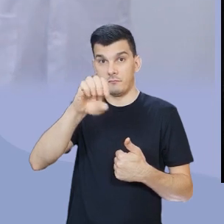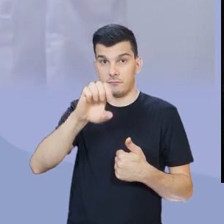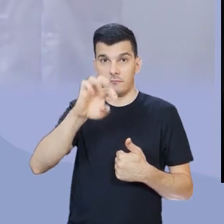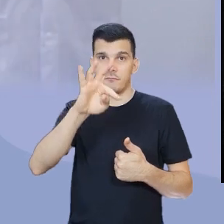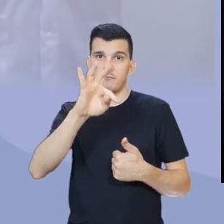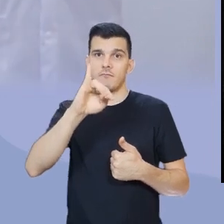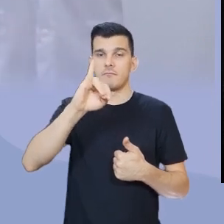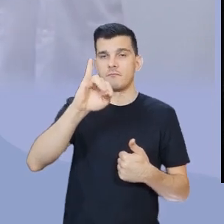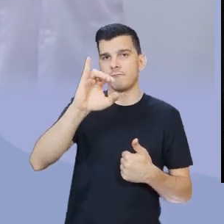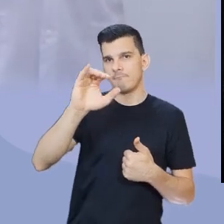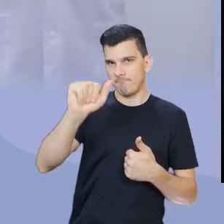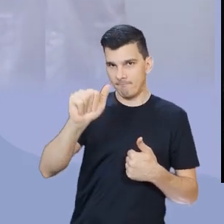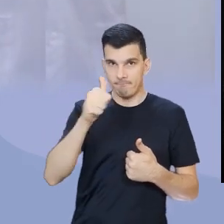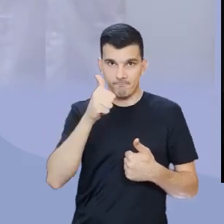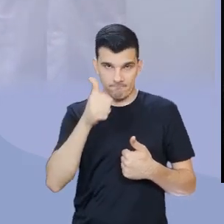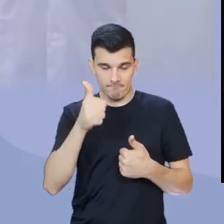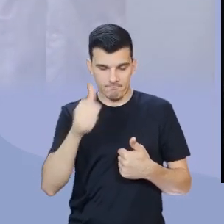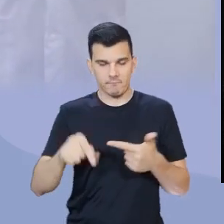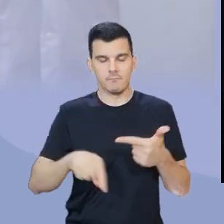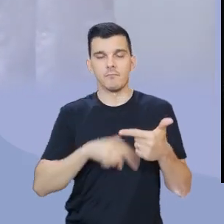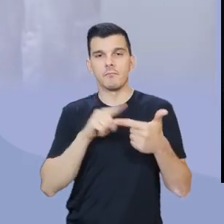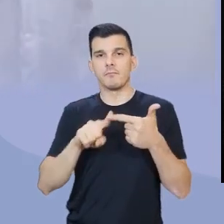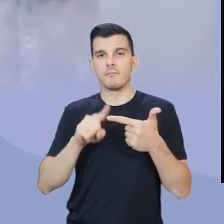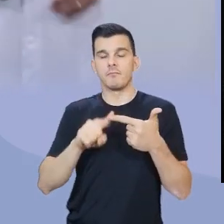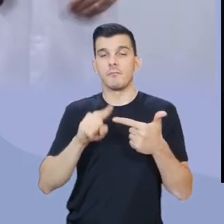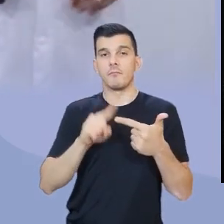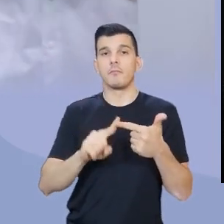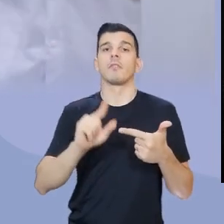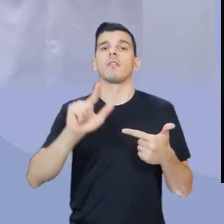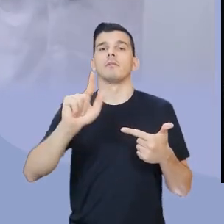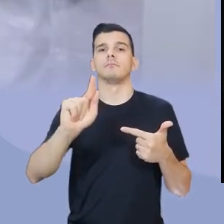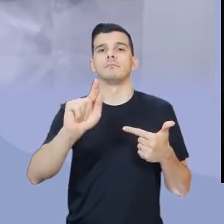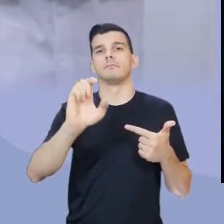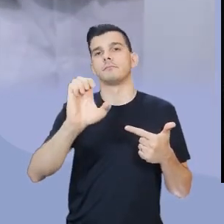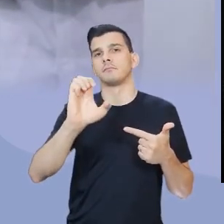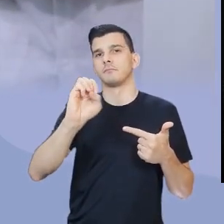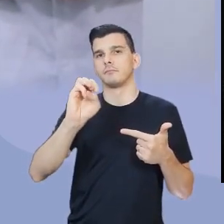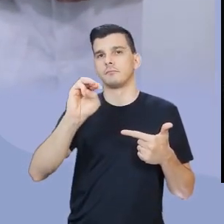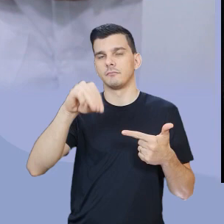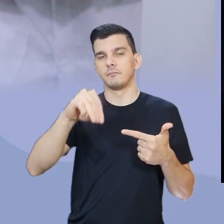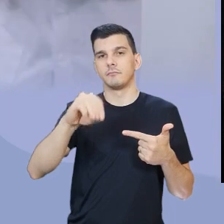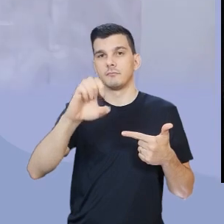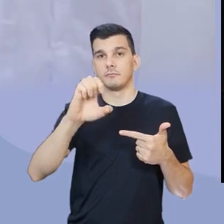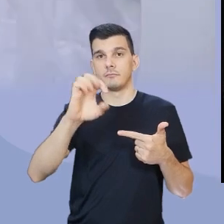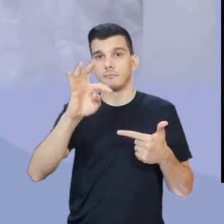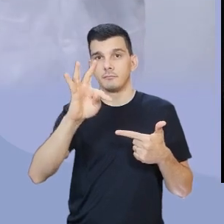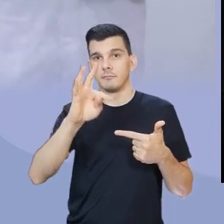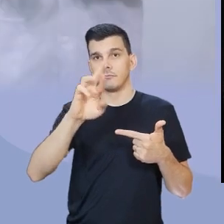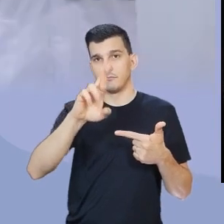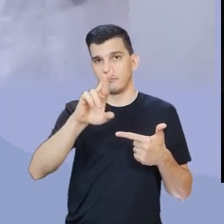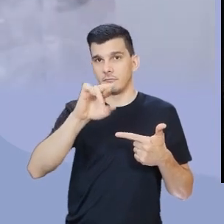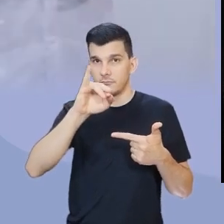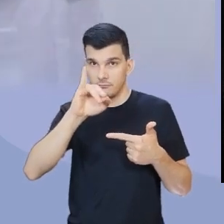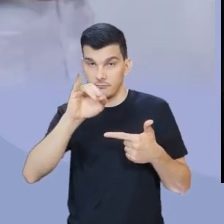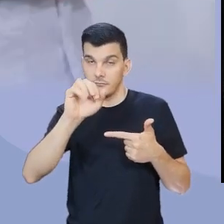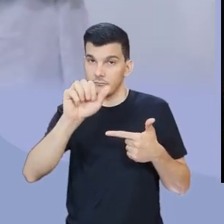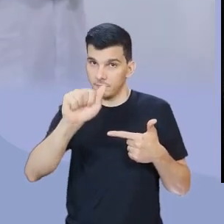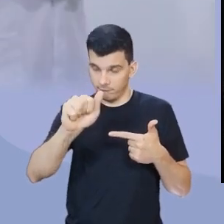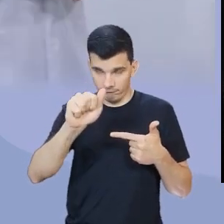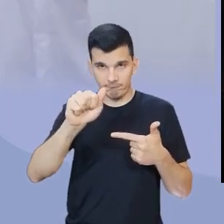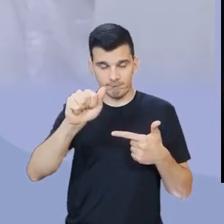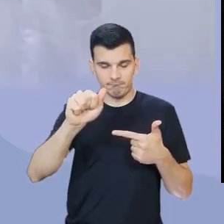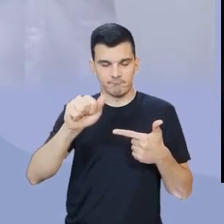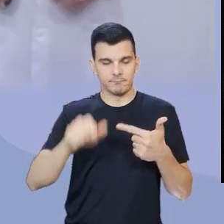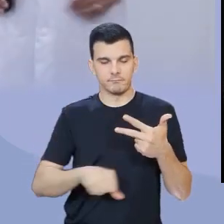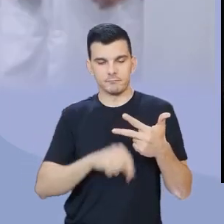das 4 operações vai cair aí. Beleza? Competência 2, geometria plana e espacial. Parte de áreas e volumes,